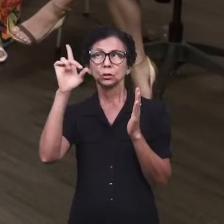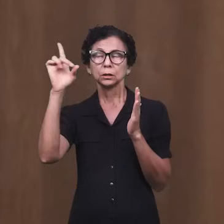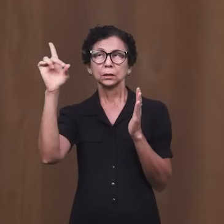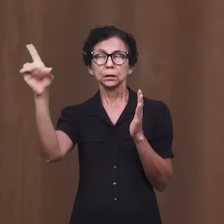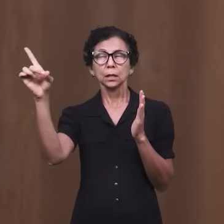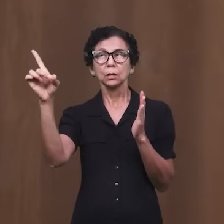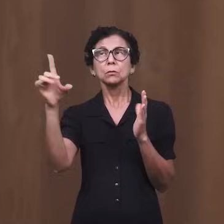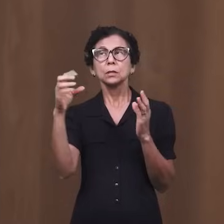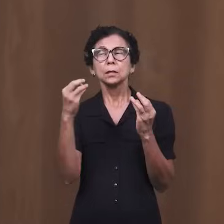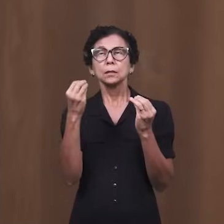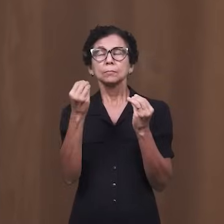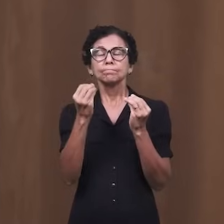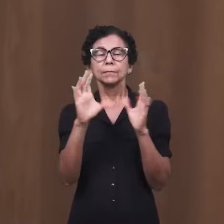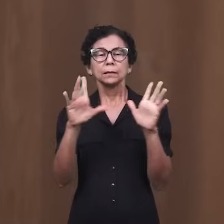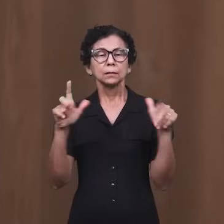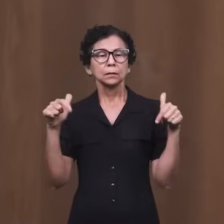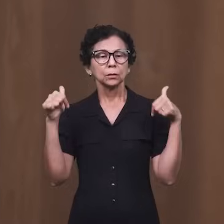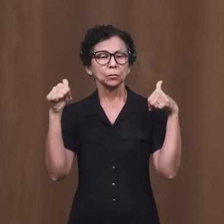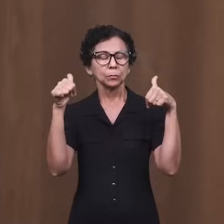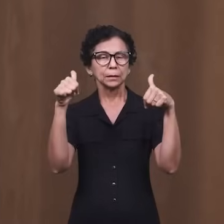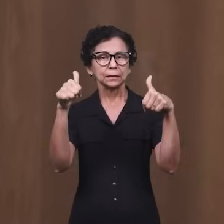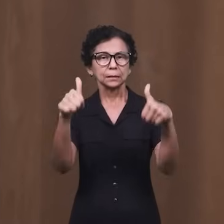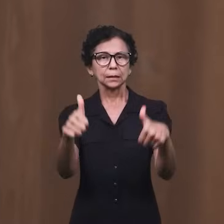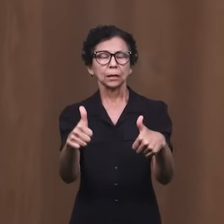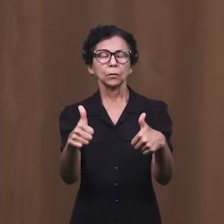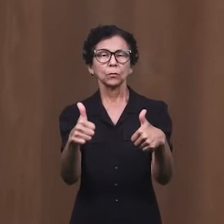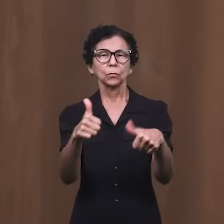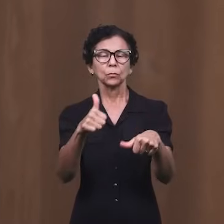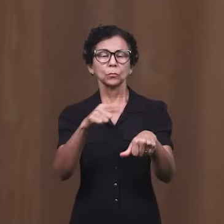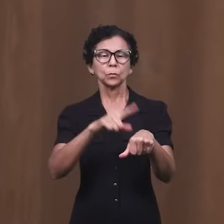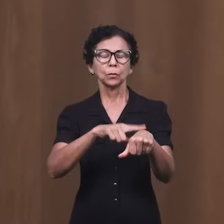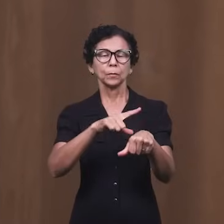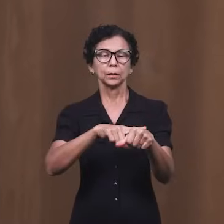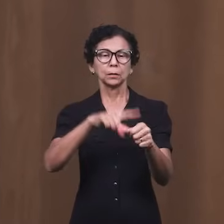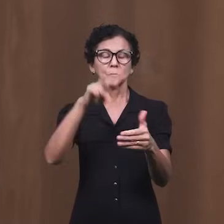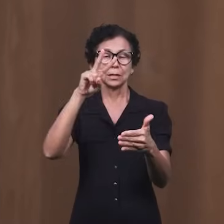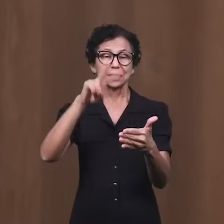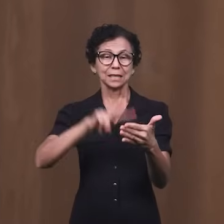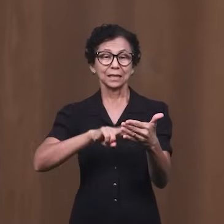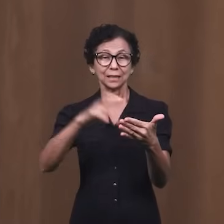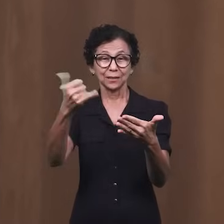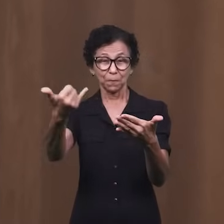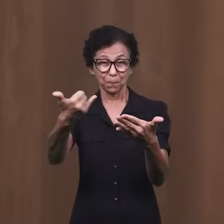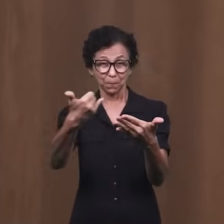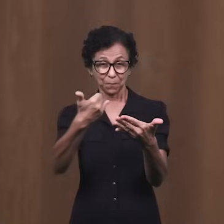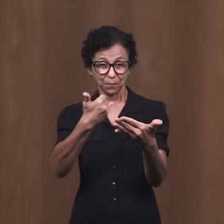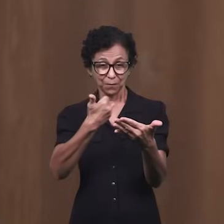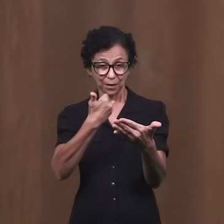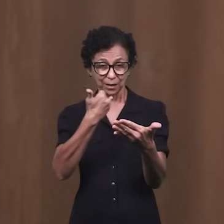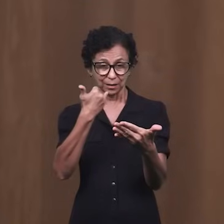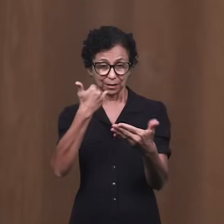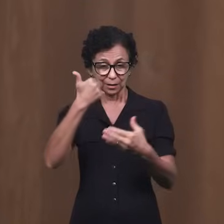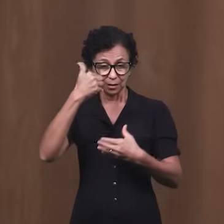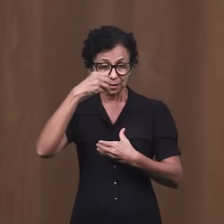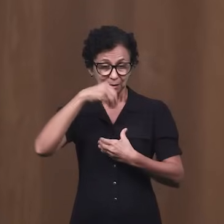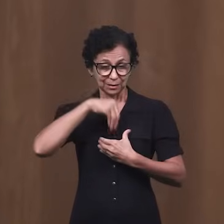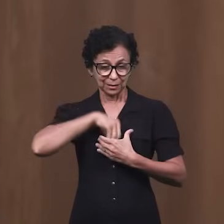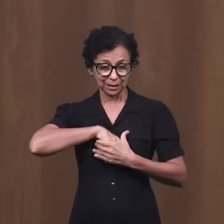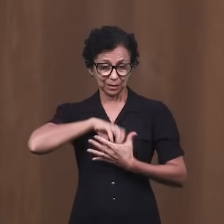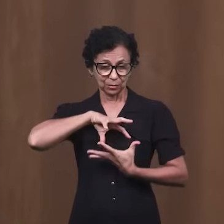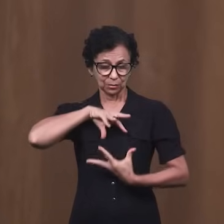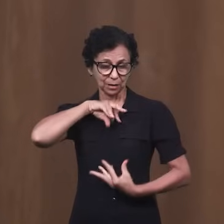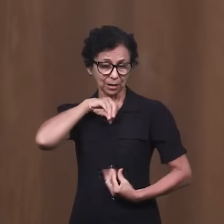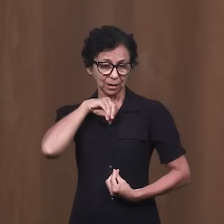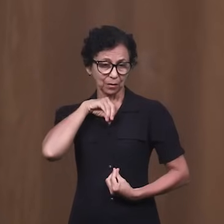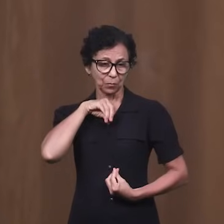estamos como nós somos né Eh e por isso que ela é dinâmica por isso que ela é viva eh você